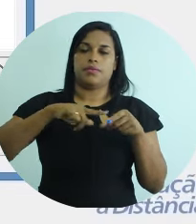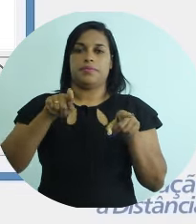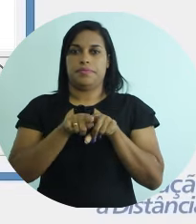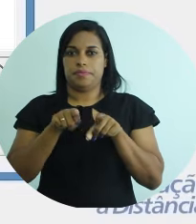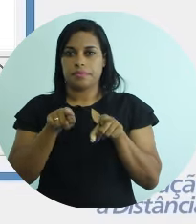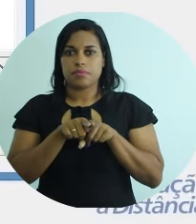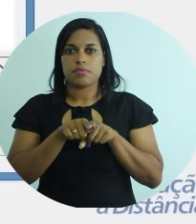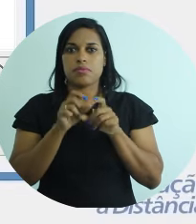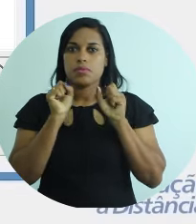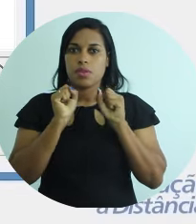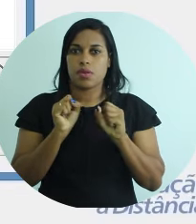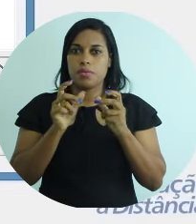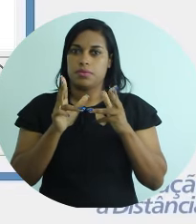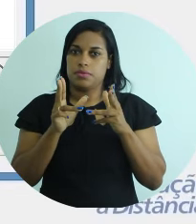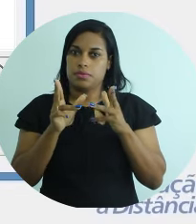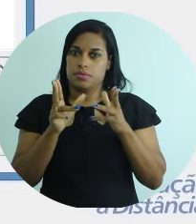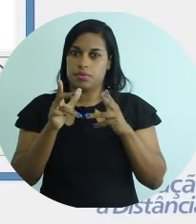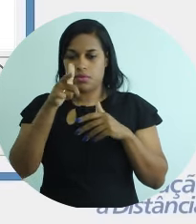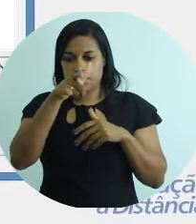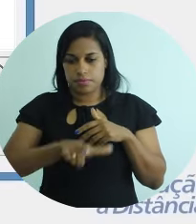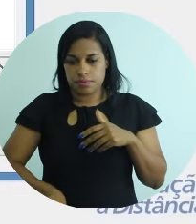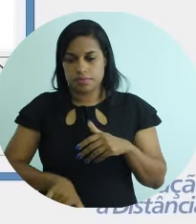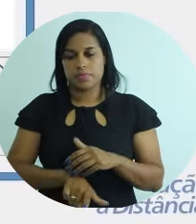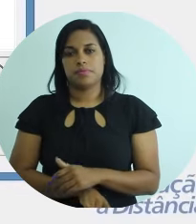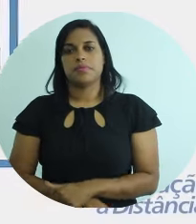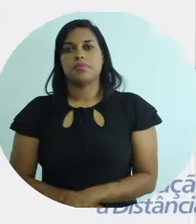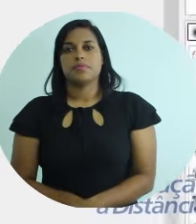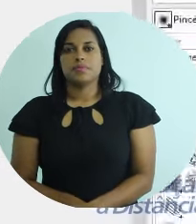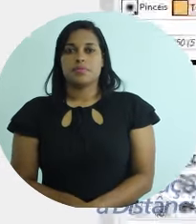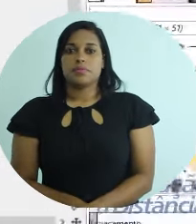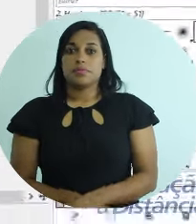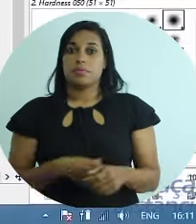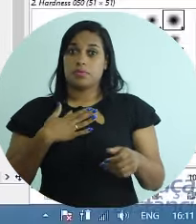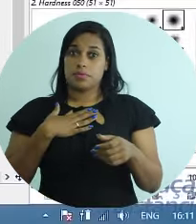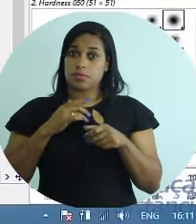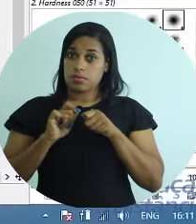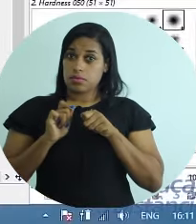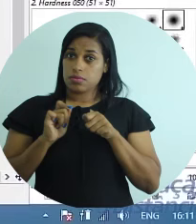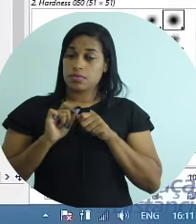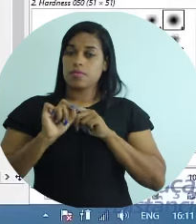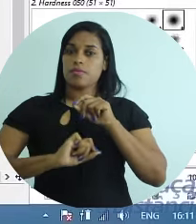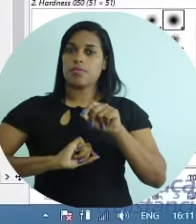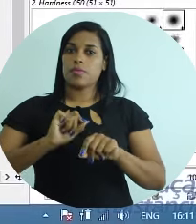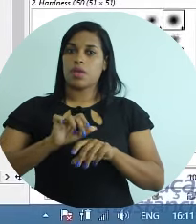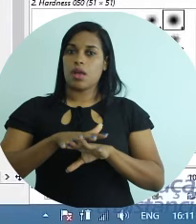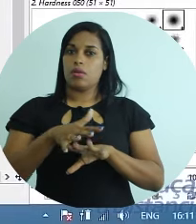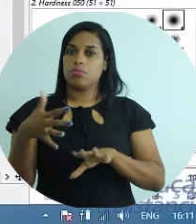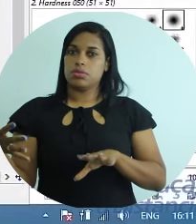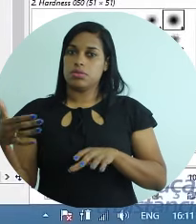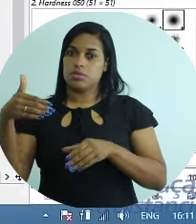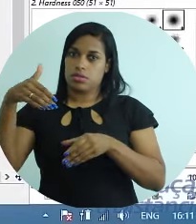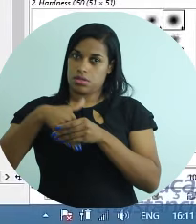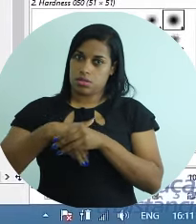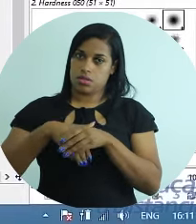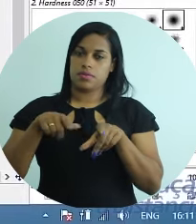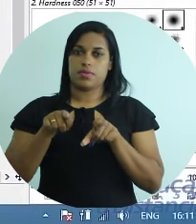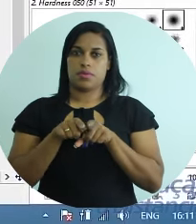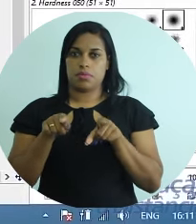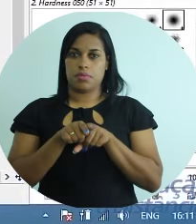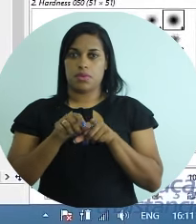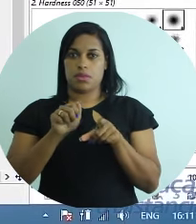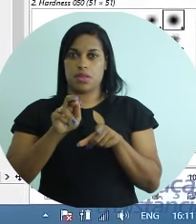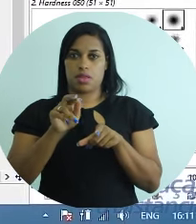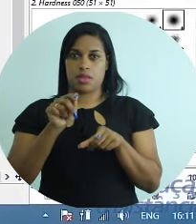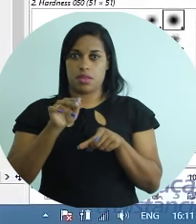para poder editar novamente. O que eu vou fazer aqui, eu vou exportar esse arquivo. Então, eu vou lá no menu